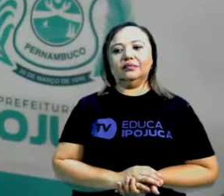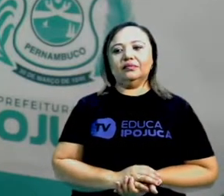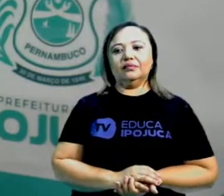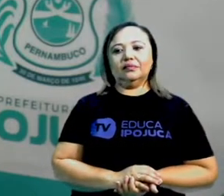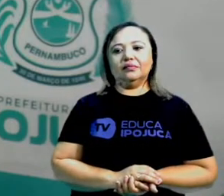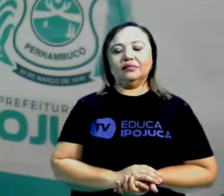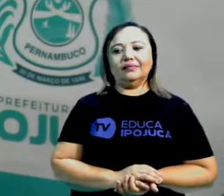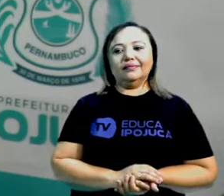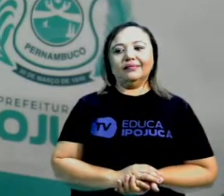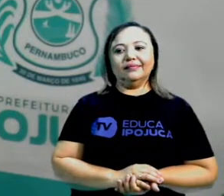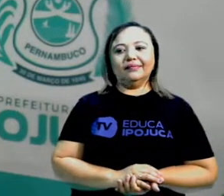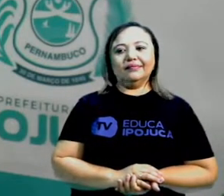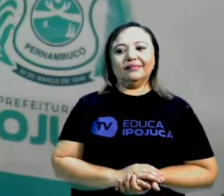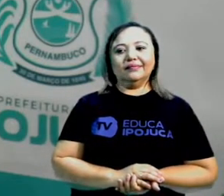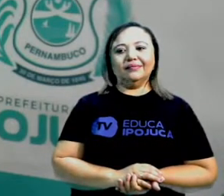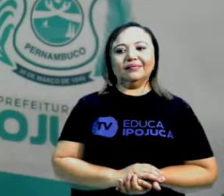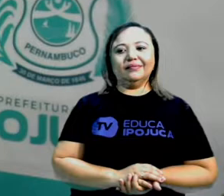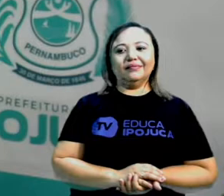O seu